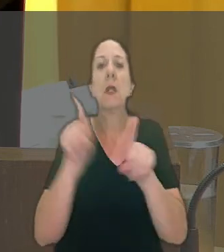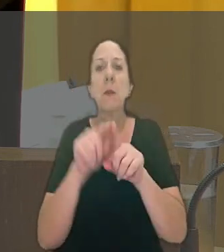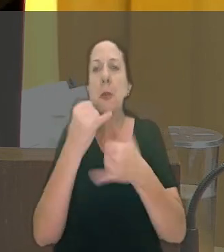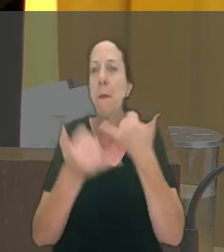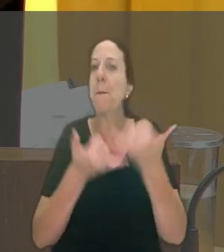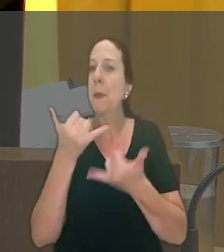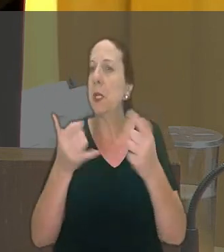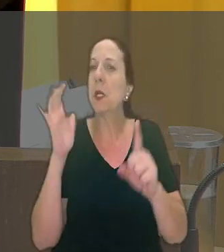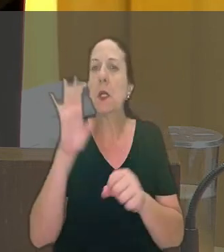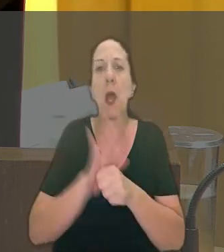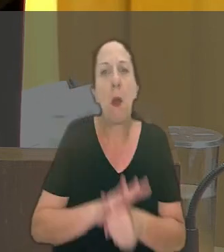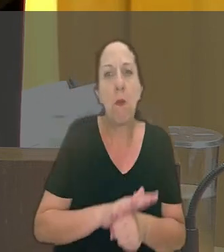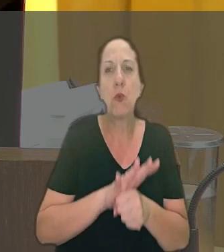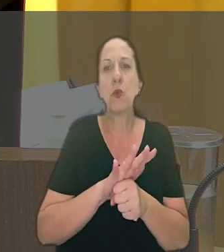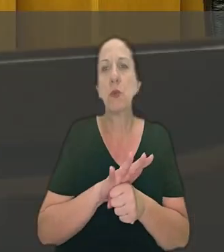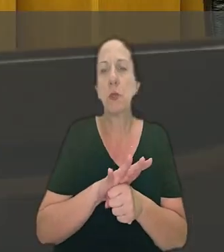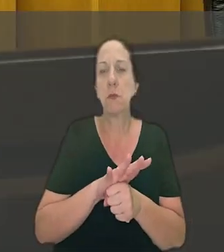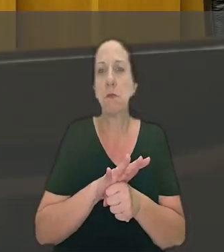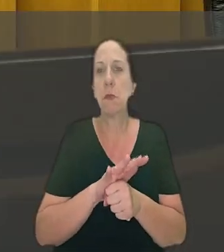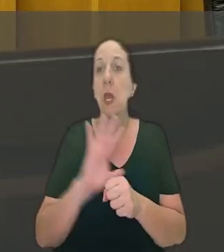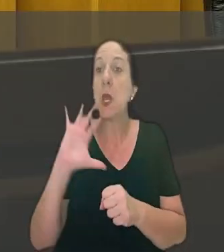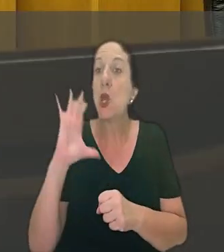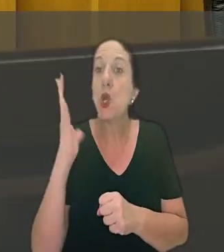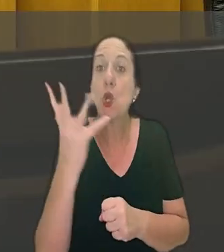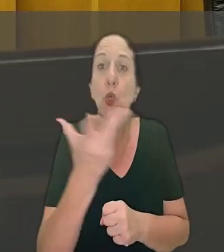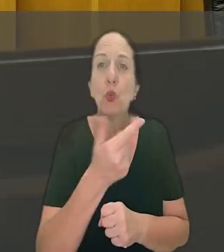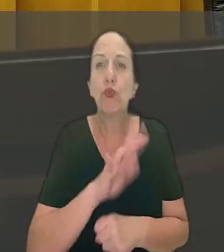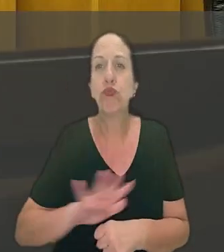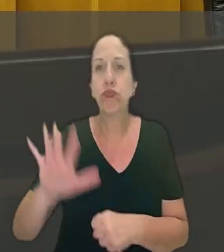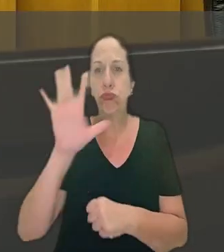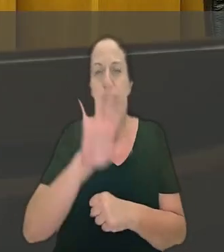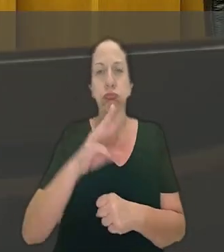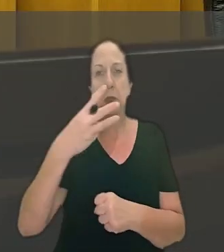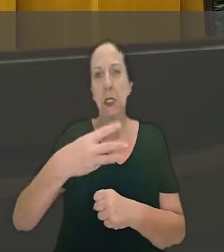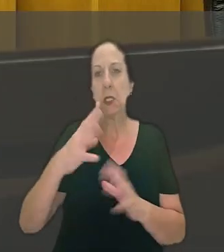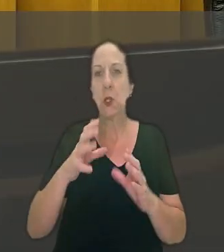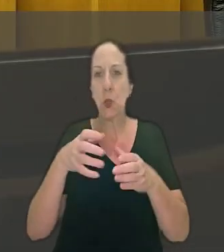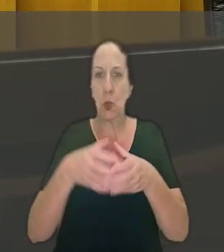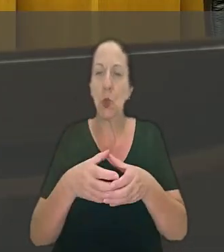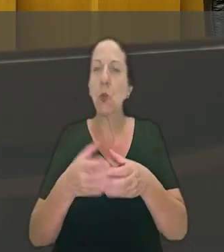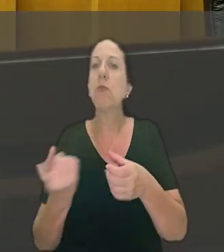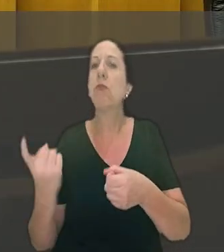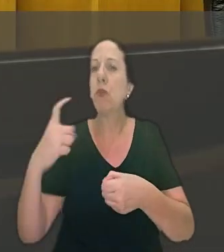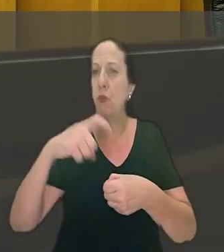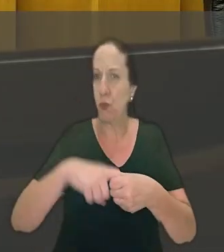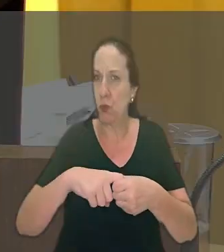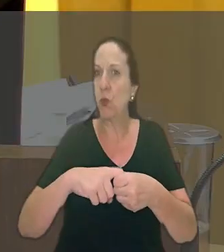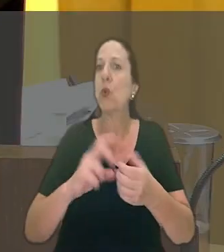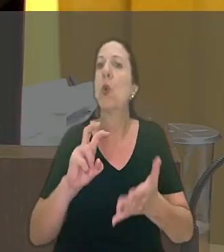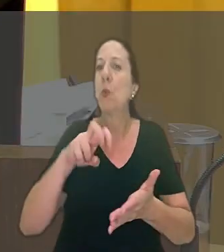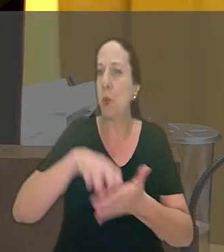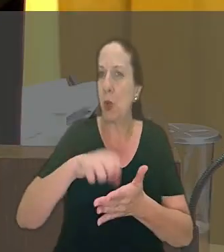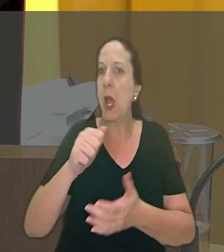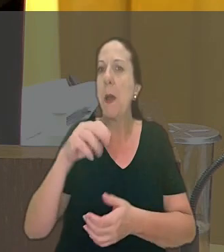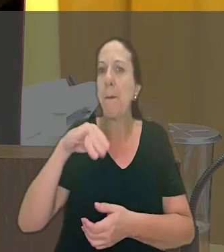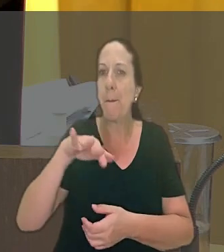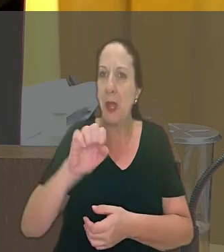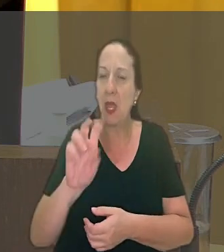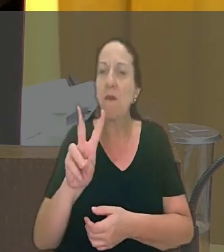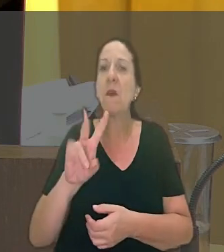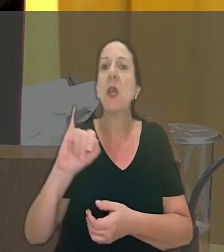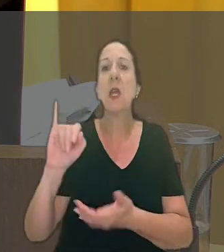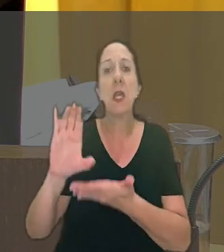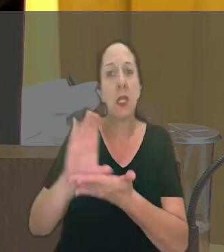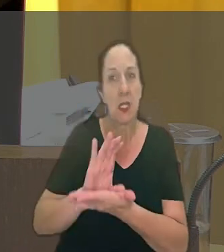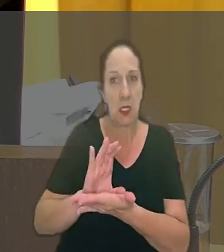e de brincadeiras abusivas. Em decisão unânime, a terceira turma restabeleceu a condenação contra a Ambev, que vai